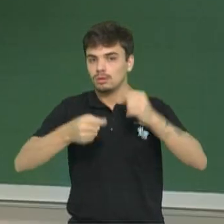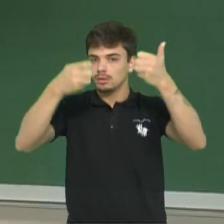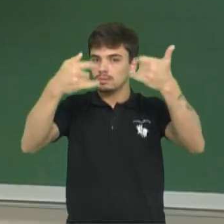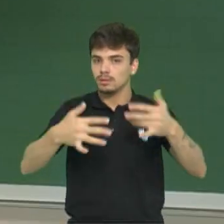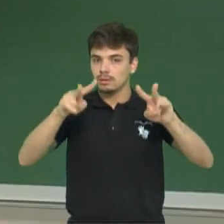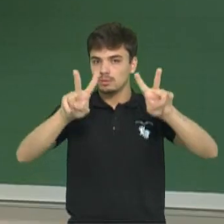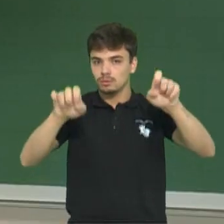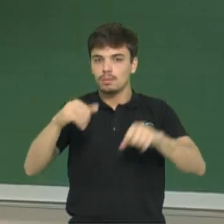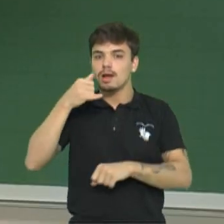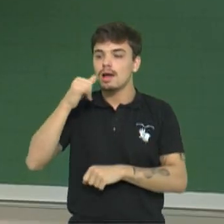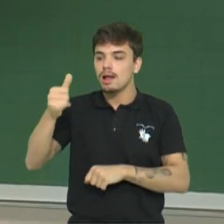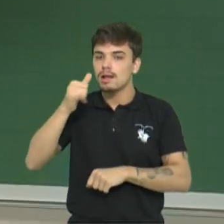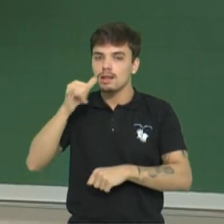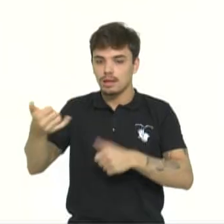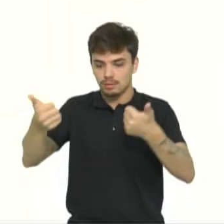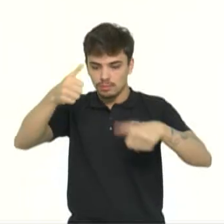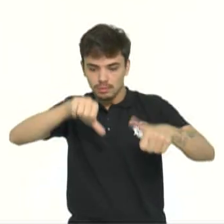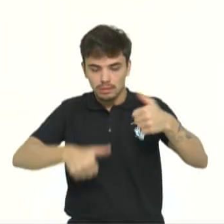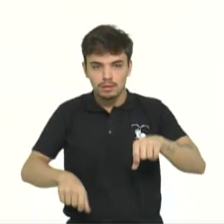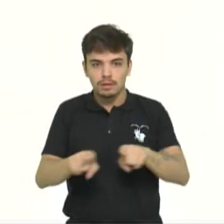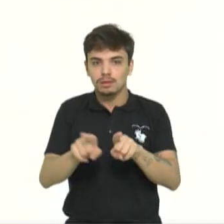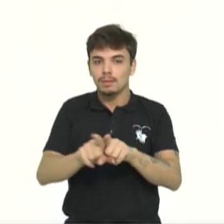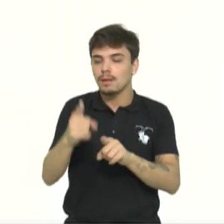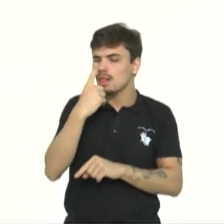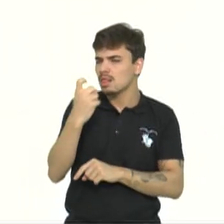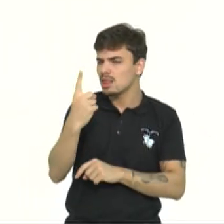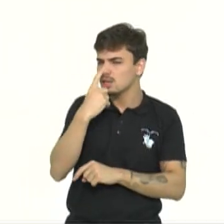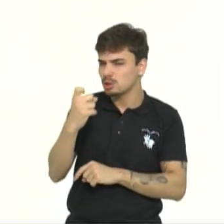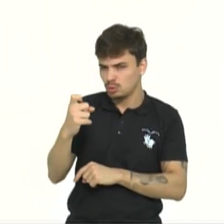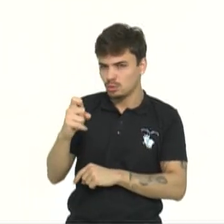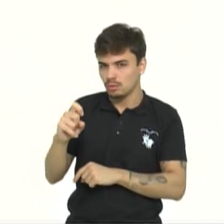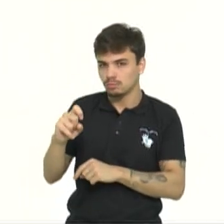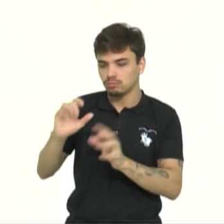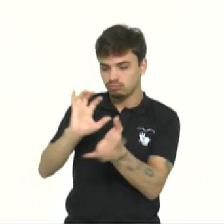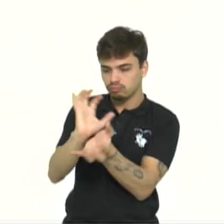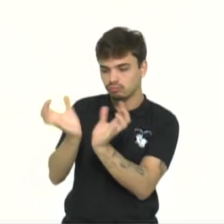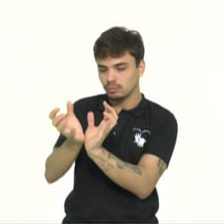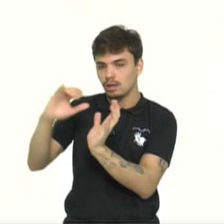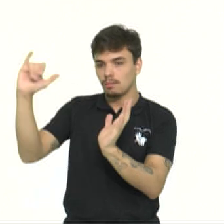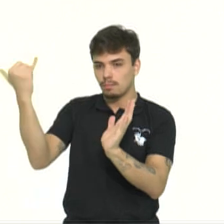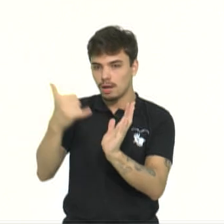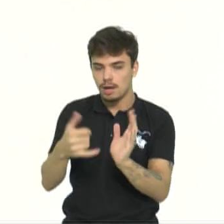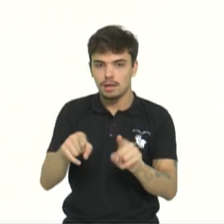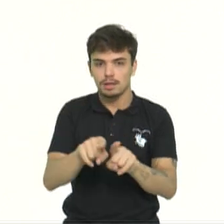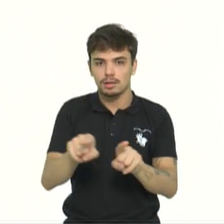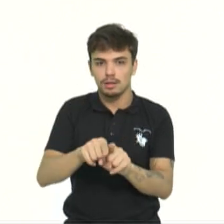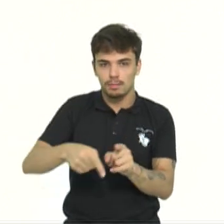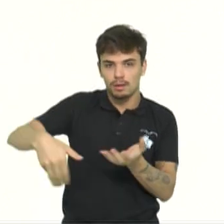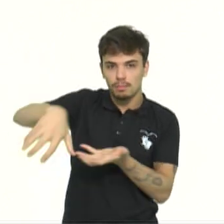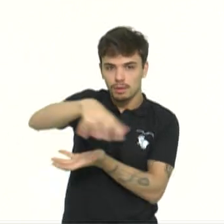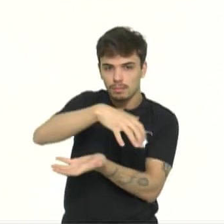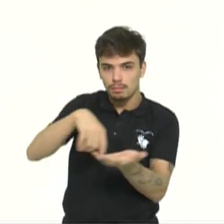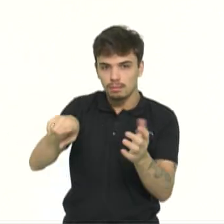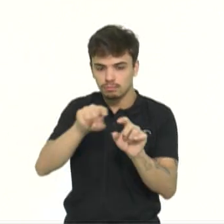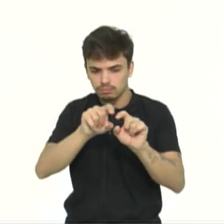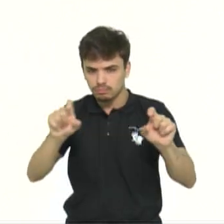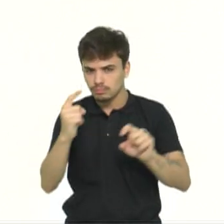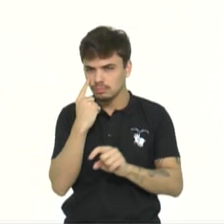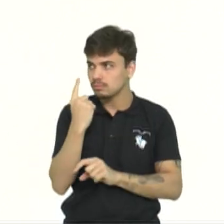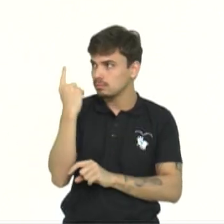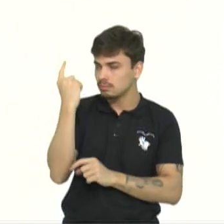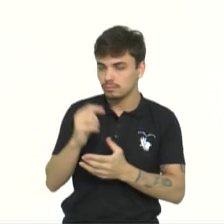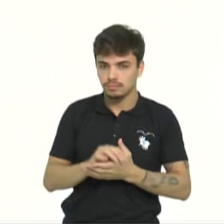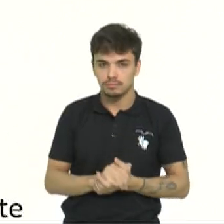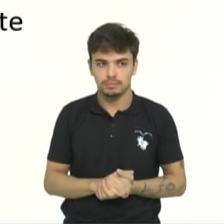sobre eletroquímica, sobre lixo eletrônico e balanceamento das reações de oxirredução. Vamos